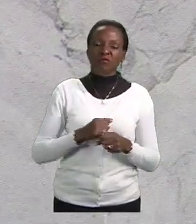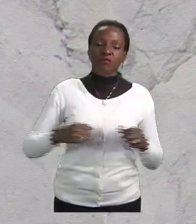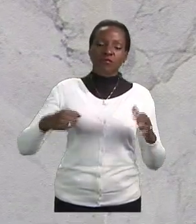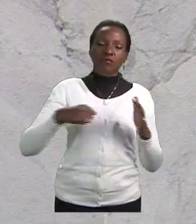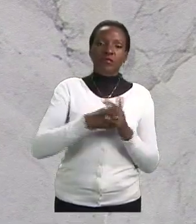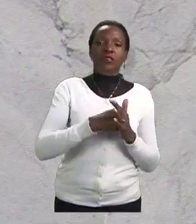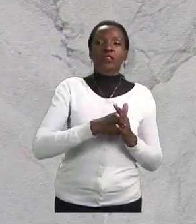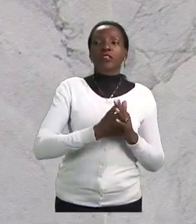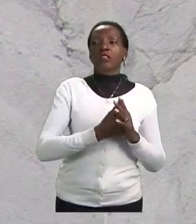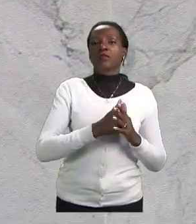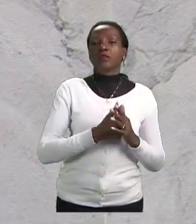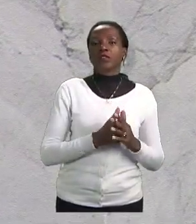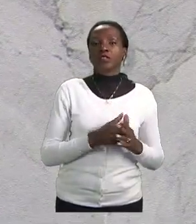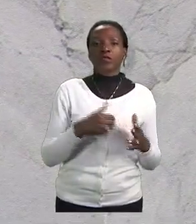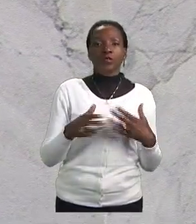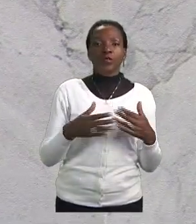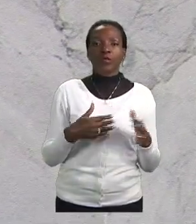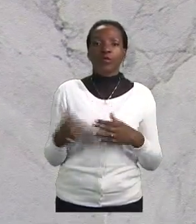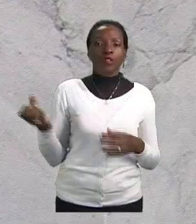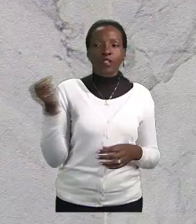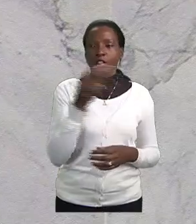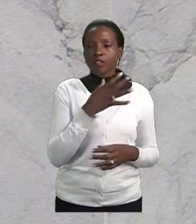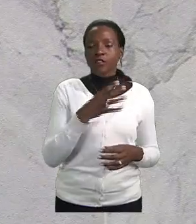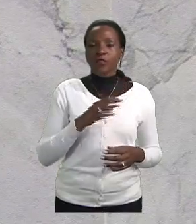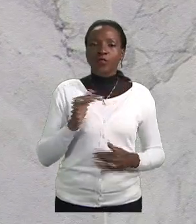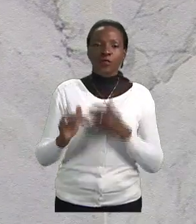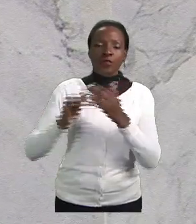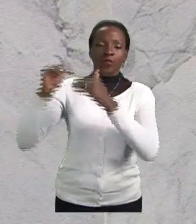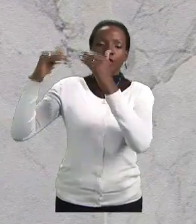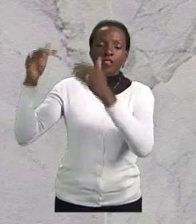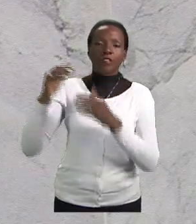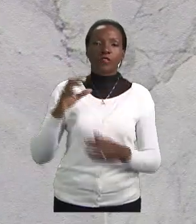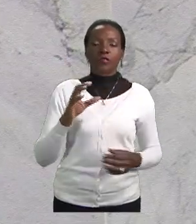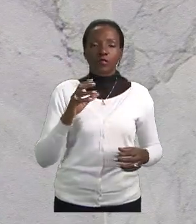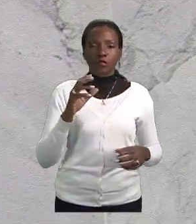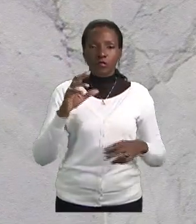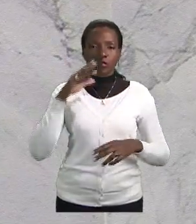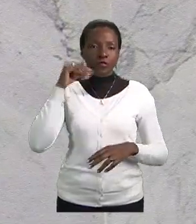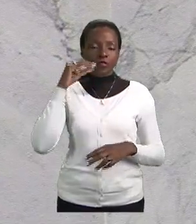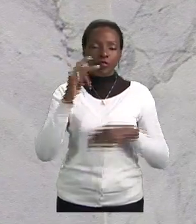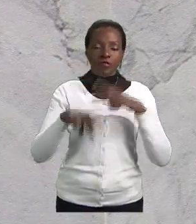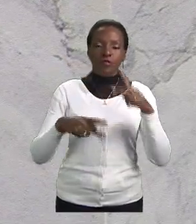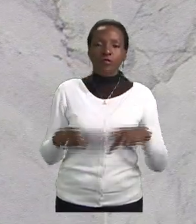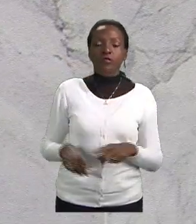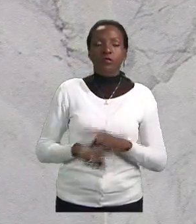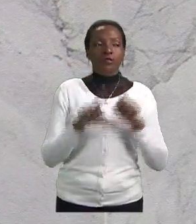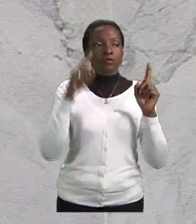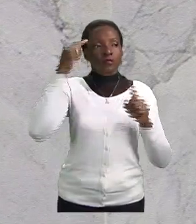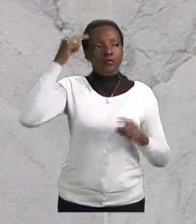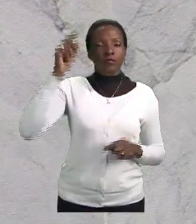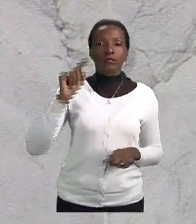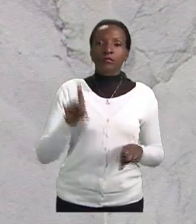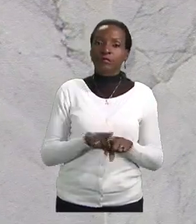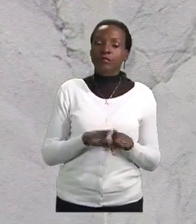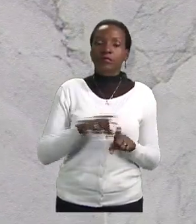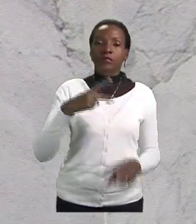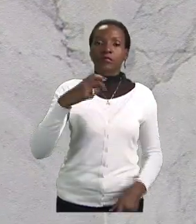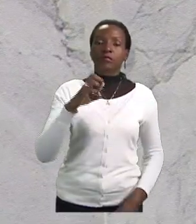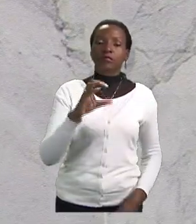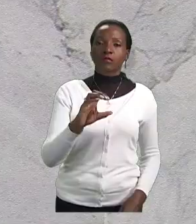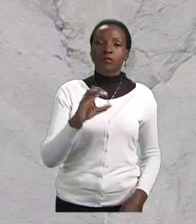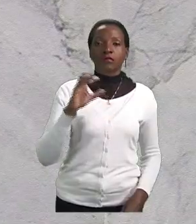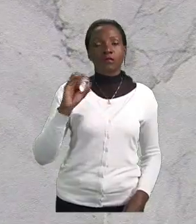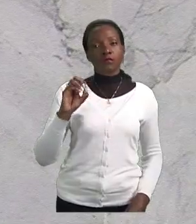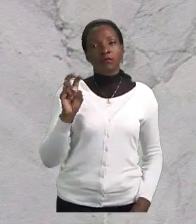ascensão de funcionário público mas também nós temos que pensar aqui na pec 02 que fala de uma boa parcela da polícia militar de toda a